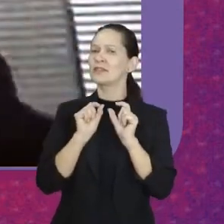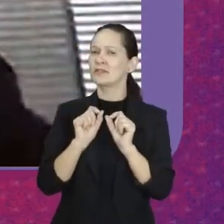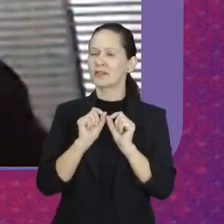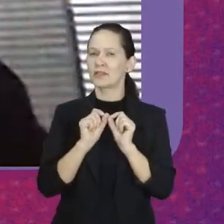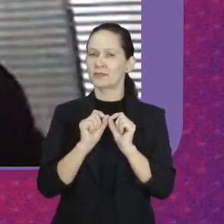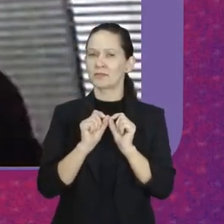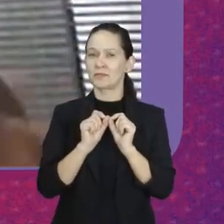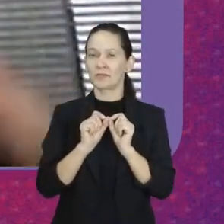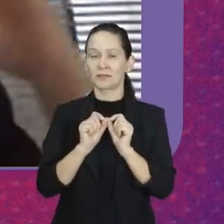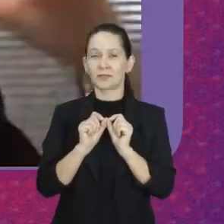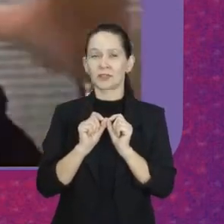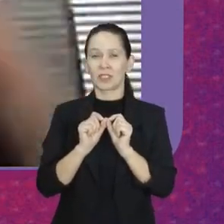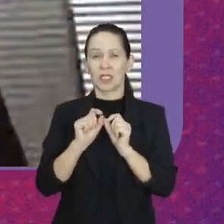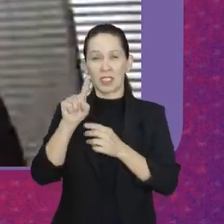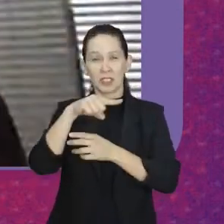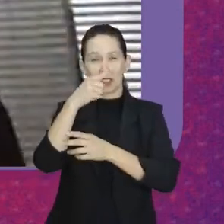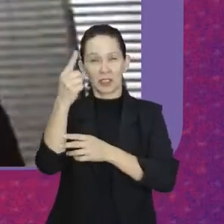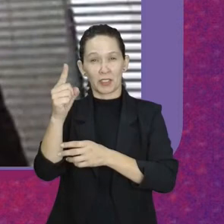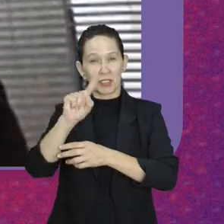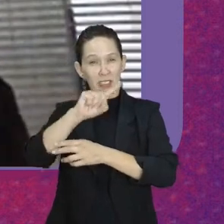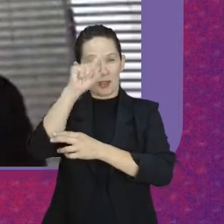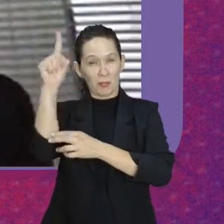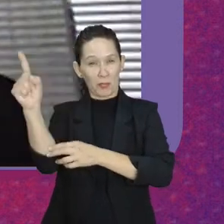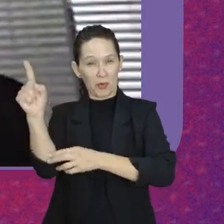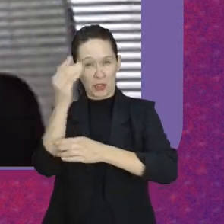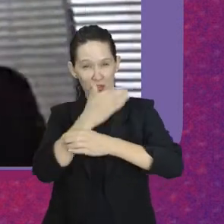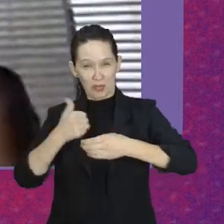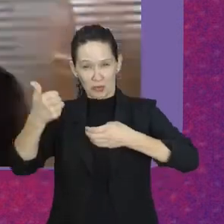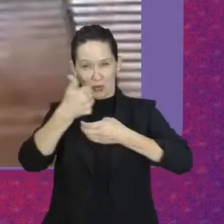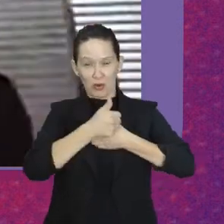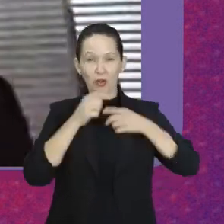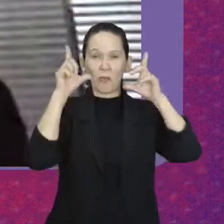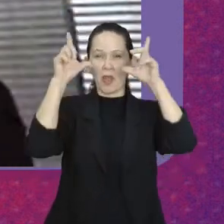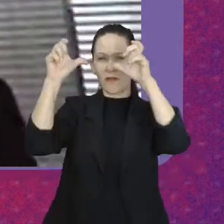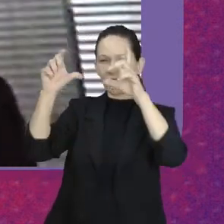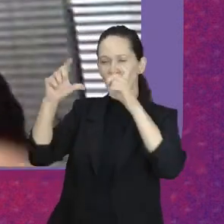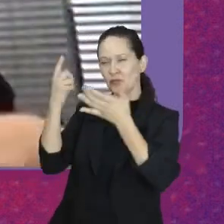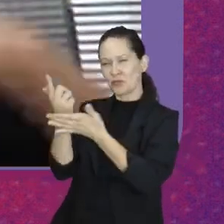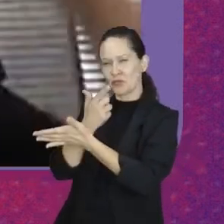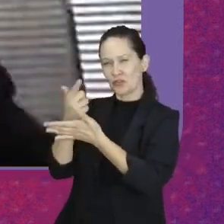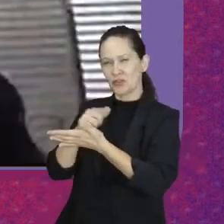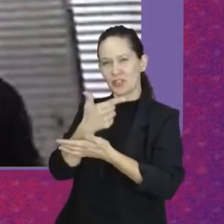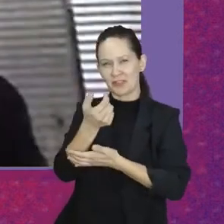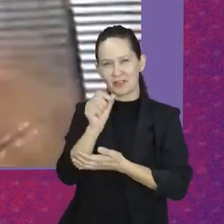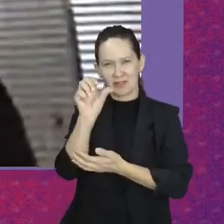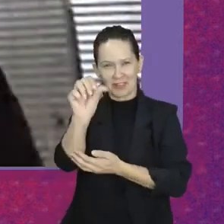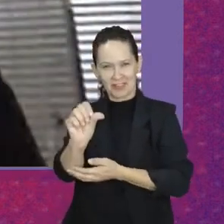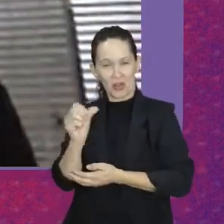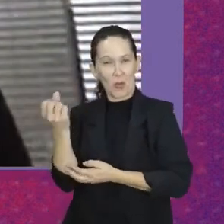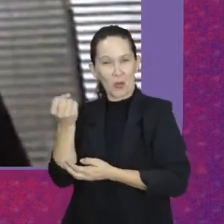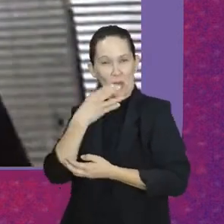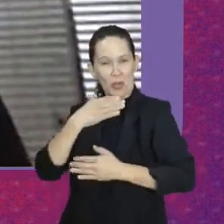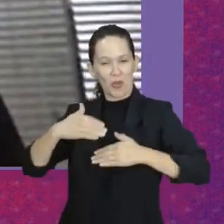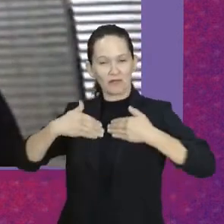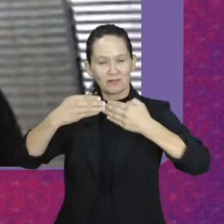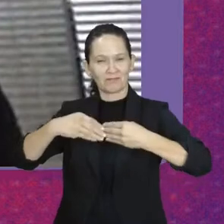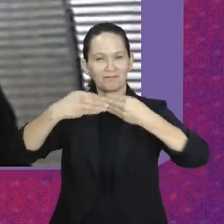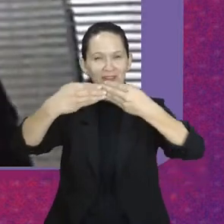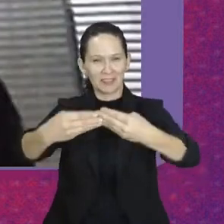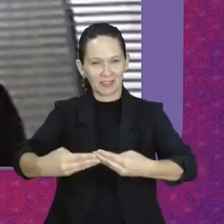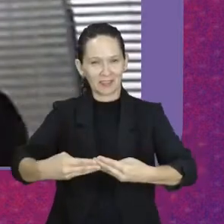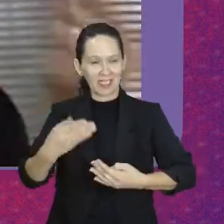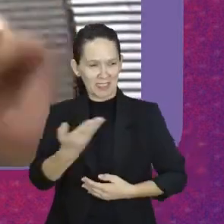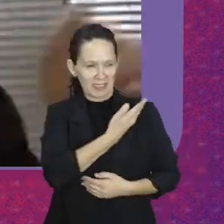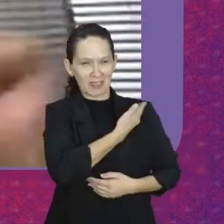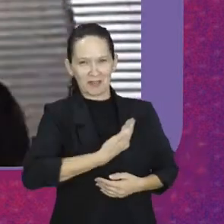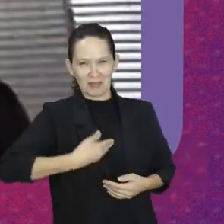no dia seguinte ao golpe se viu a foto estampada nos jornais, nos noticiários, do novo ministério, né, do